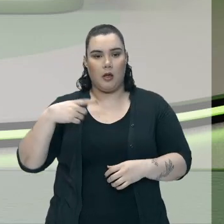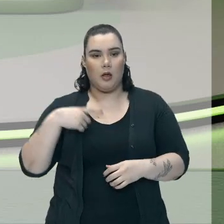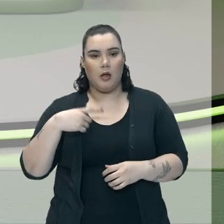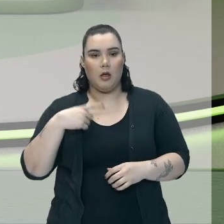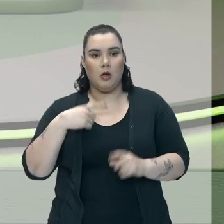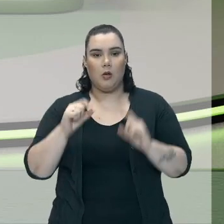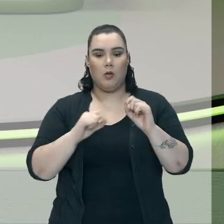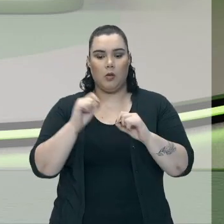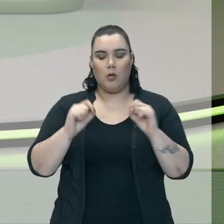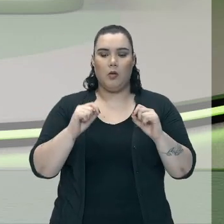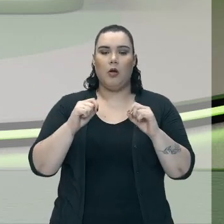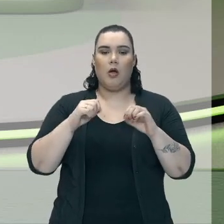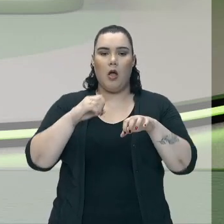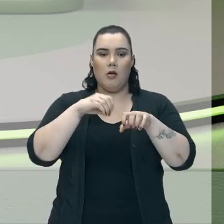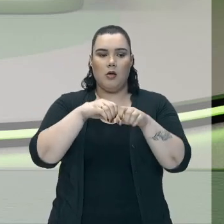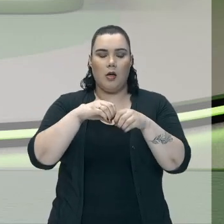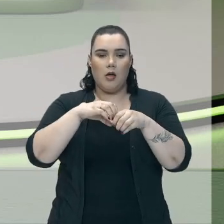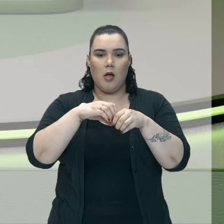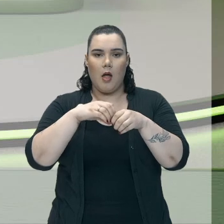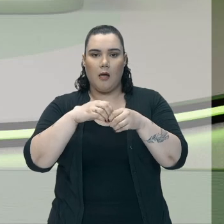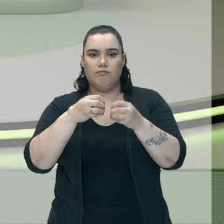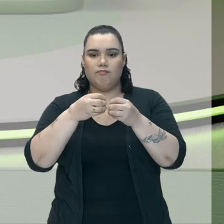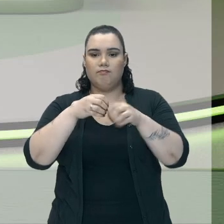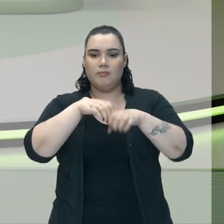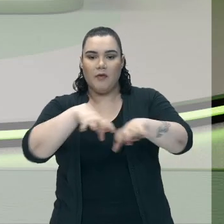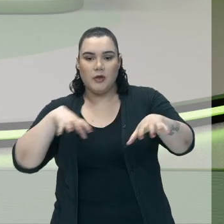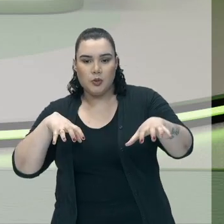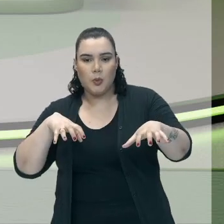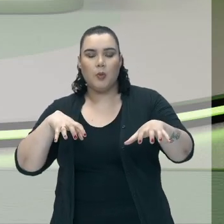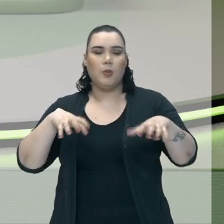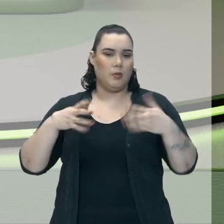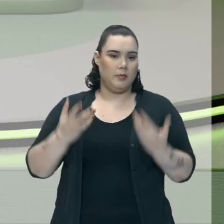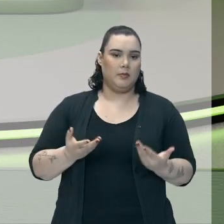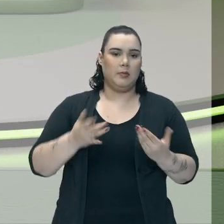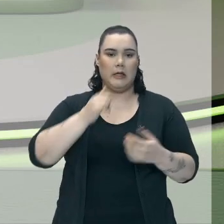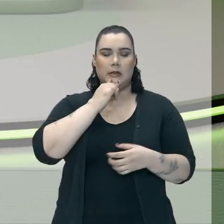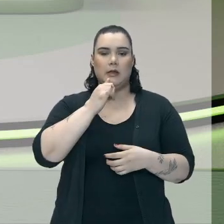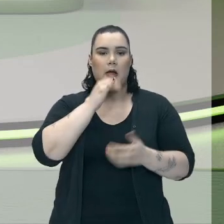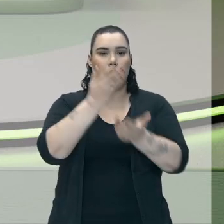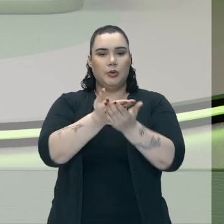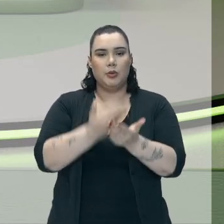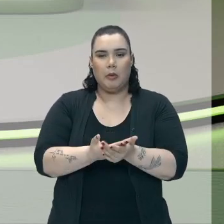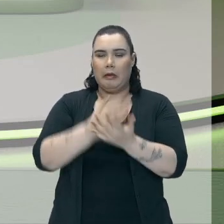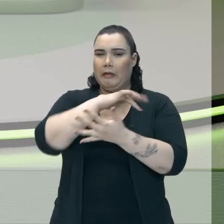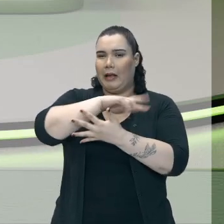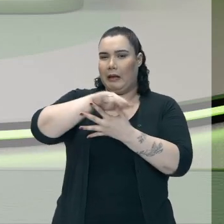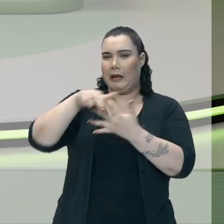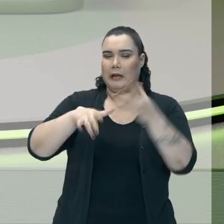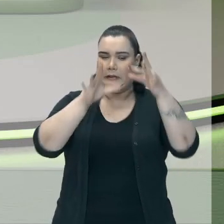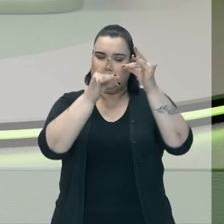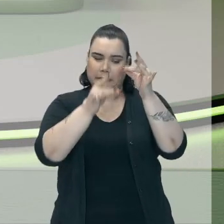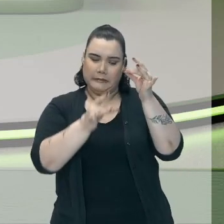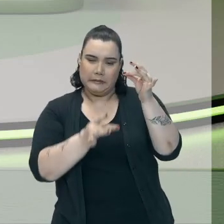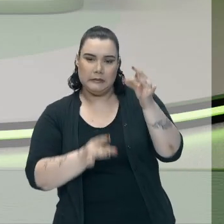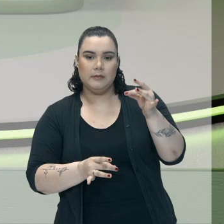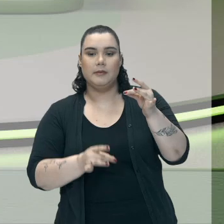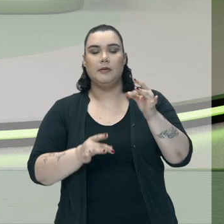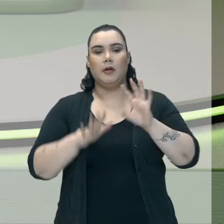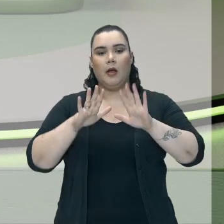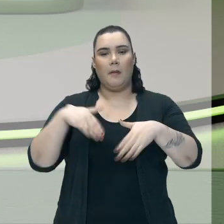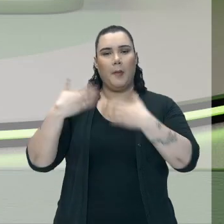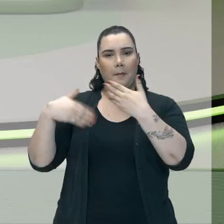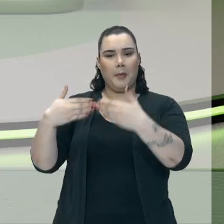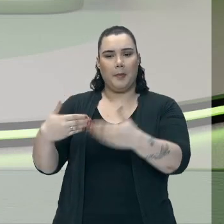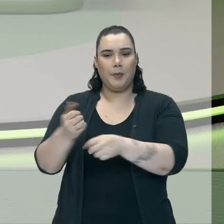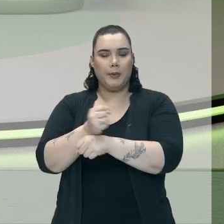se desmembrou, né? Porque era muito amplo, estudar astronomia era muita coisa, então a astronomia, com o